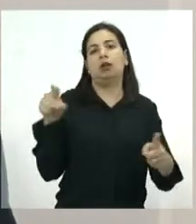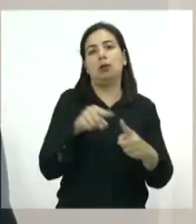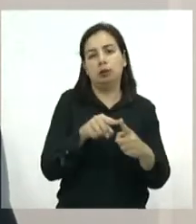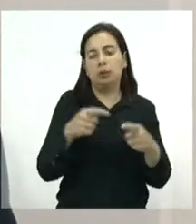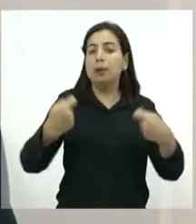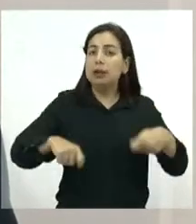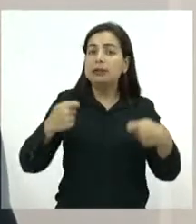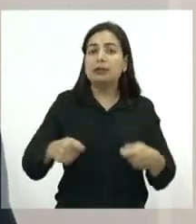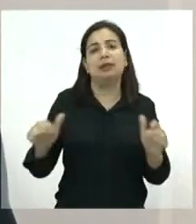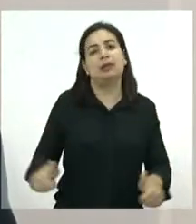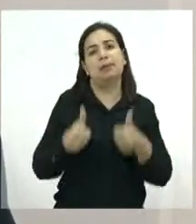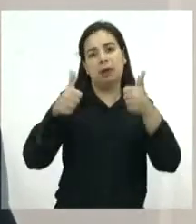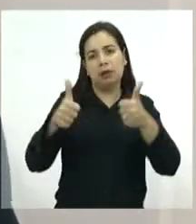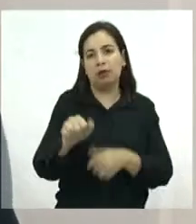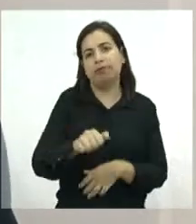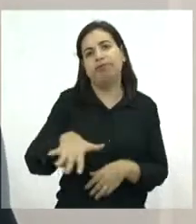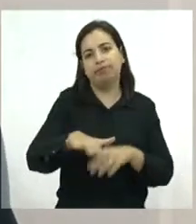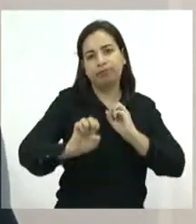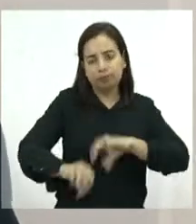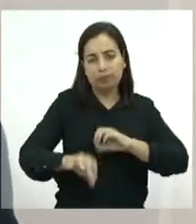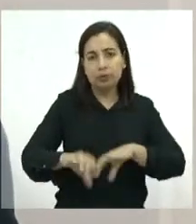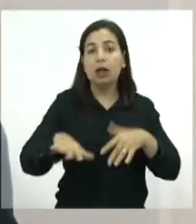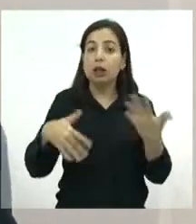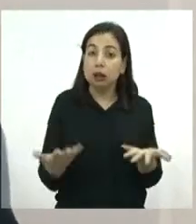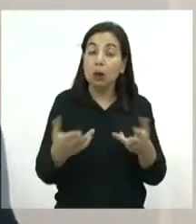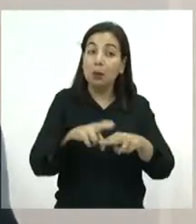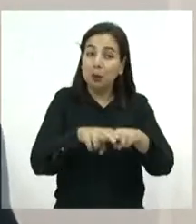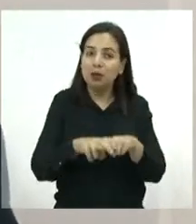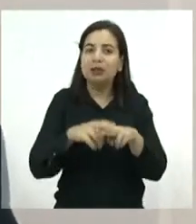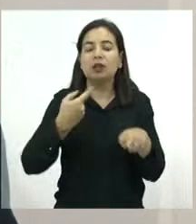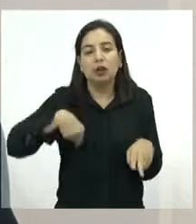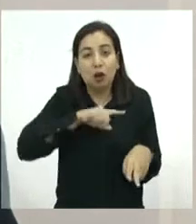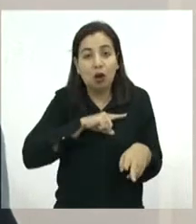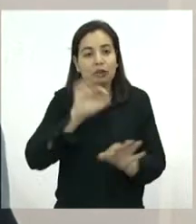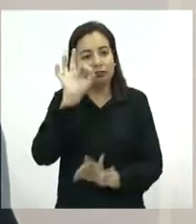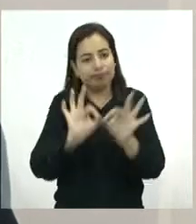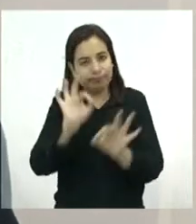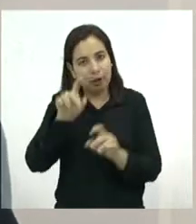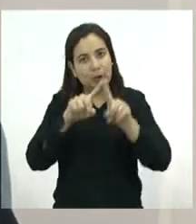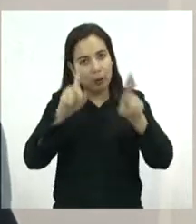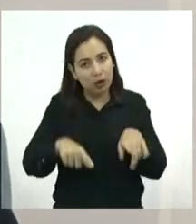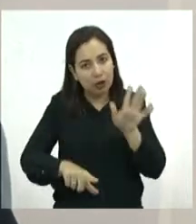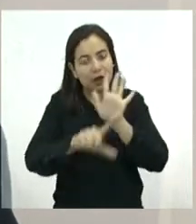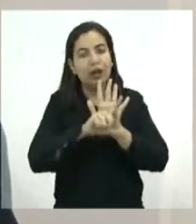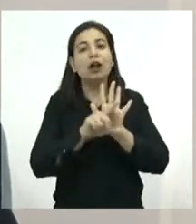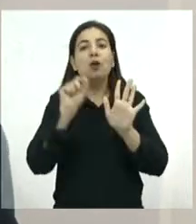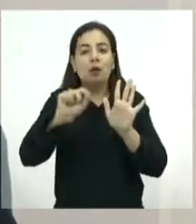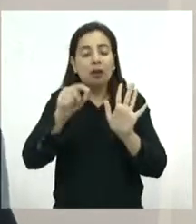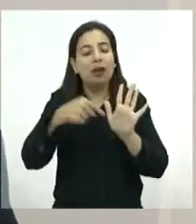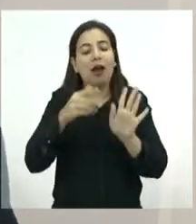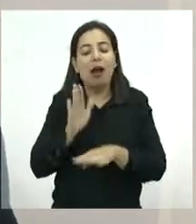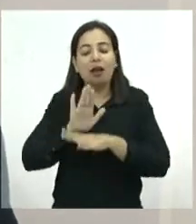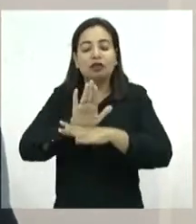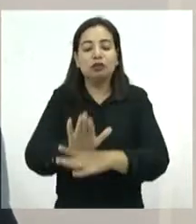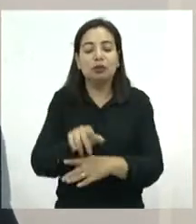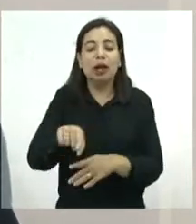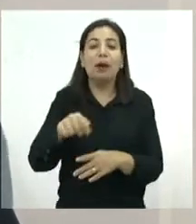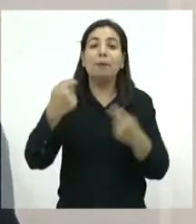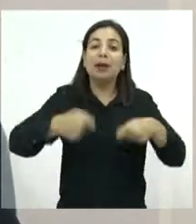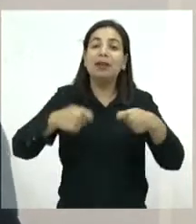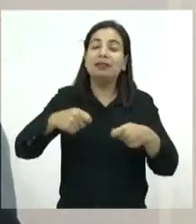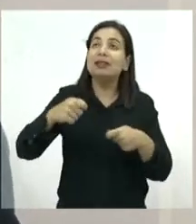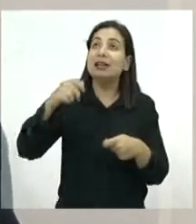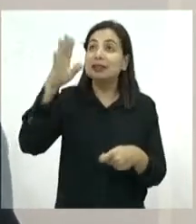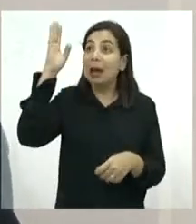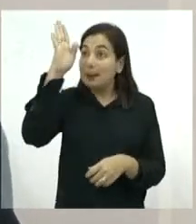pública. Portanto, nós, via projeto de lei, tentamos contribuir, de novo, para que essa educação seja exemplo para o Brasil.